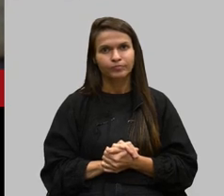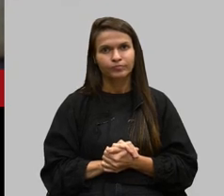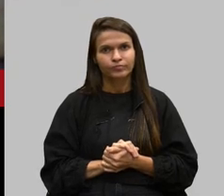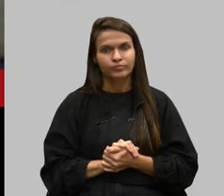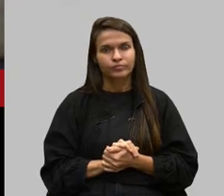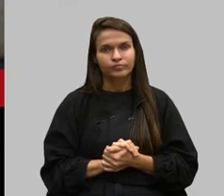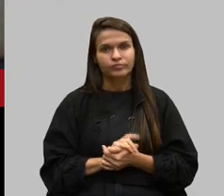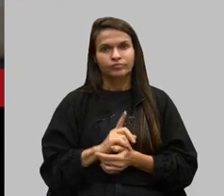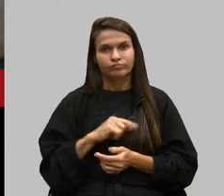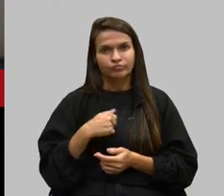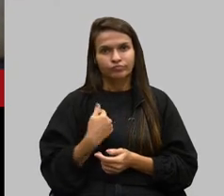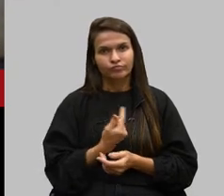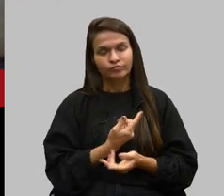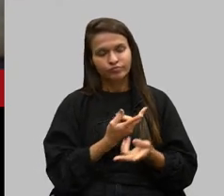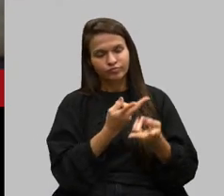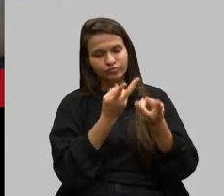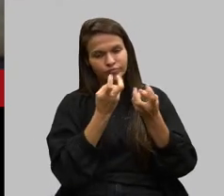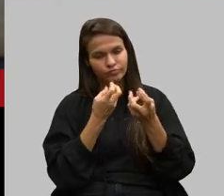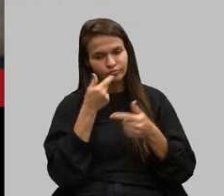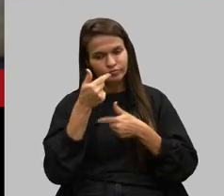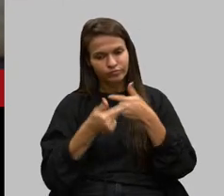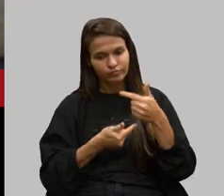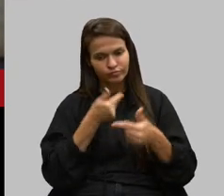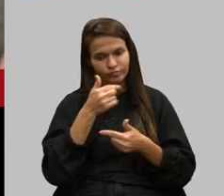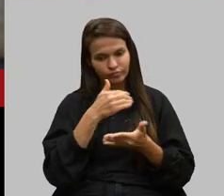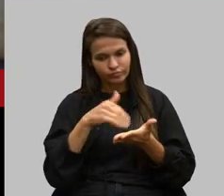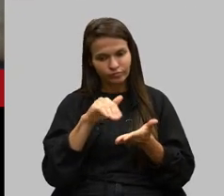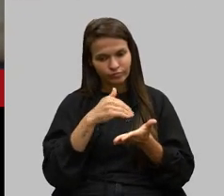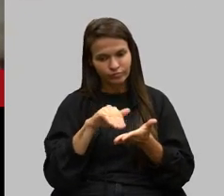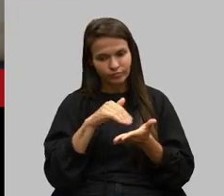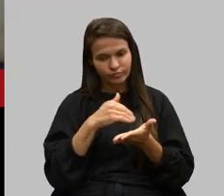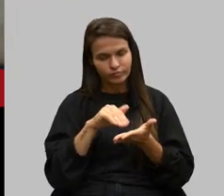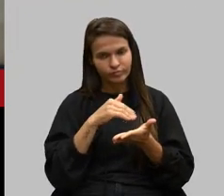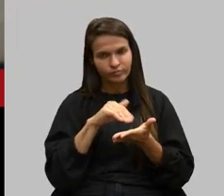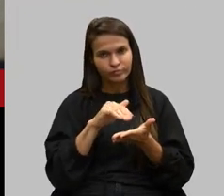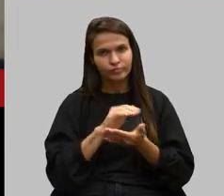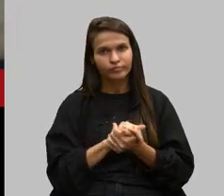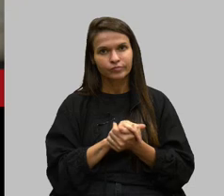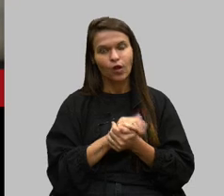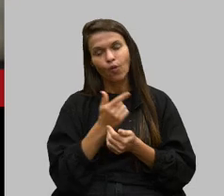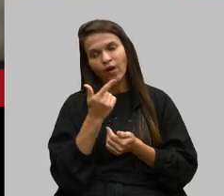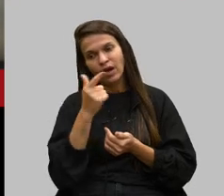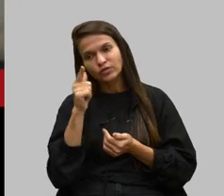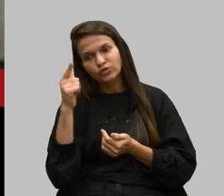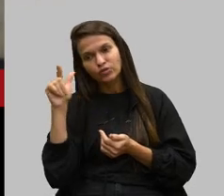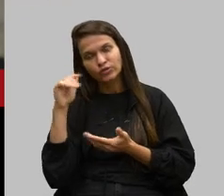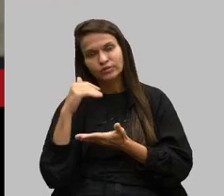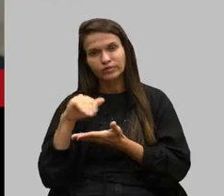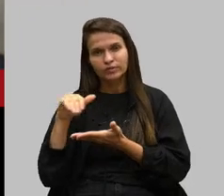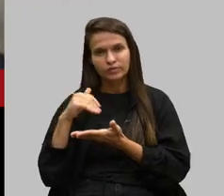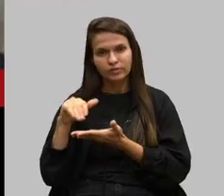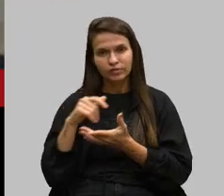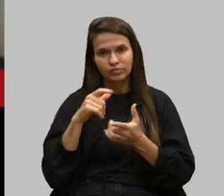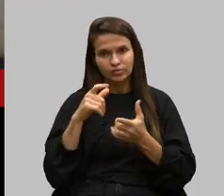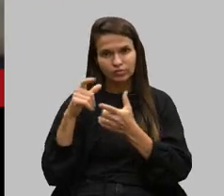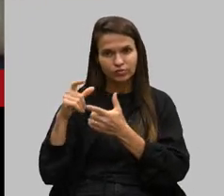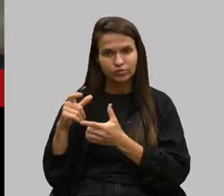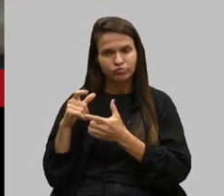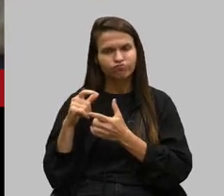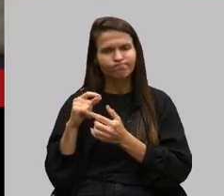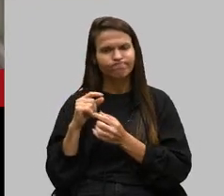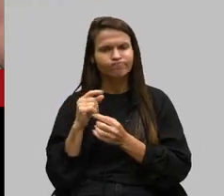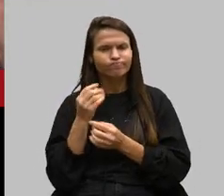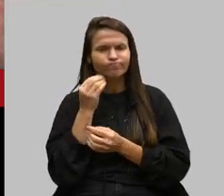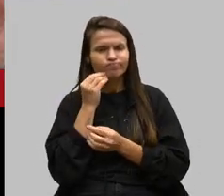a gente vê o trabalho da secretaria com as outras secretarias dando um jeito de